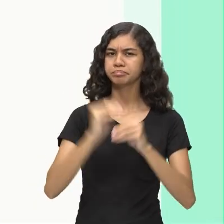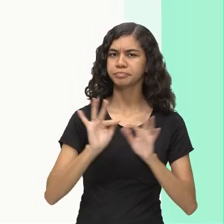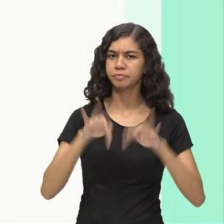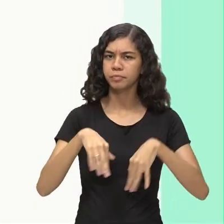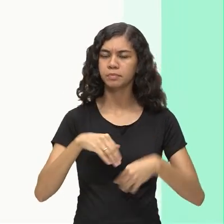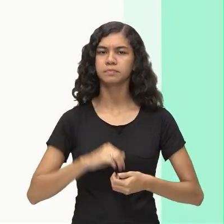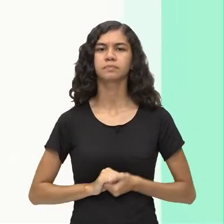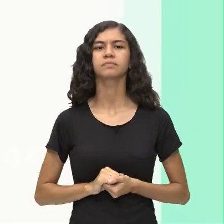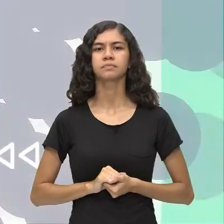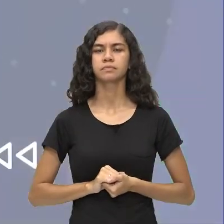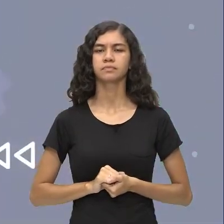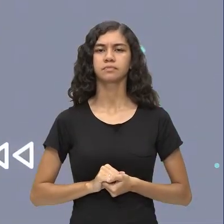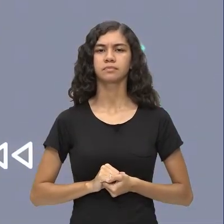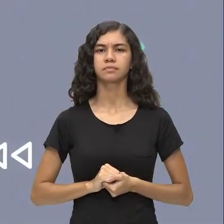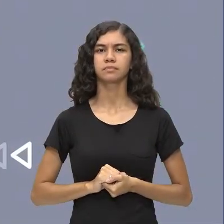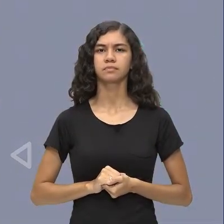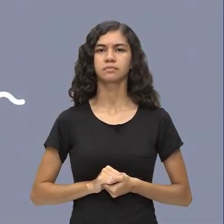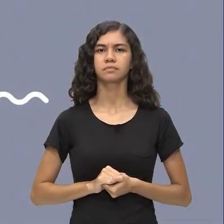finais.